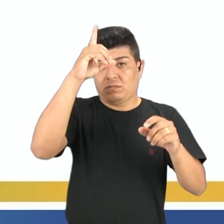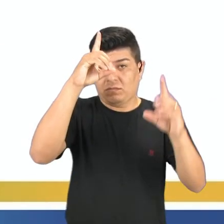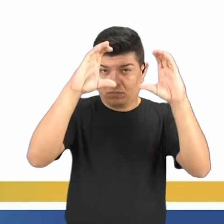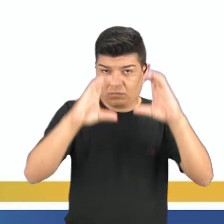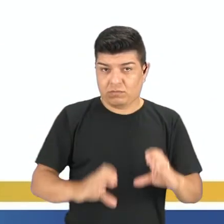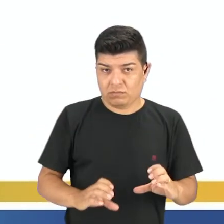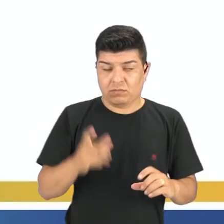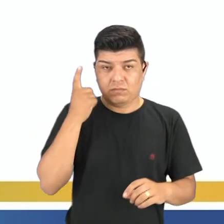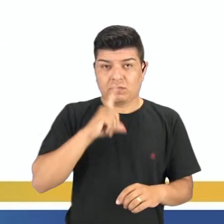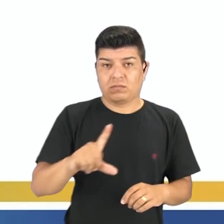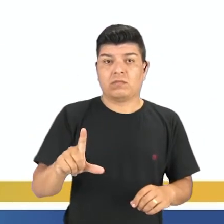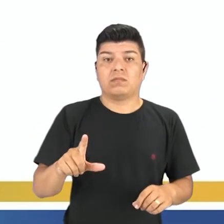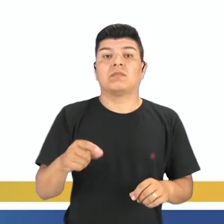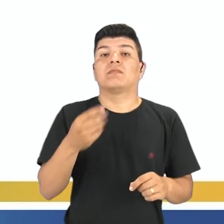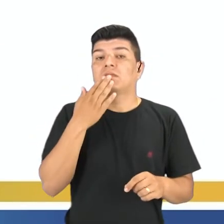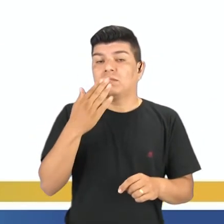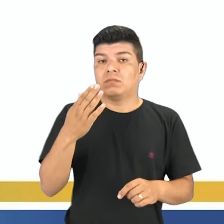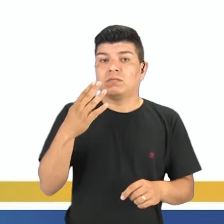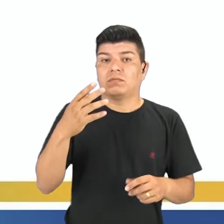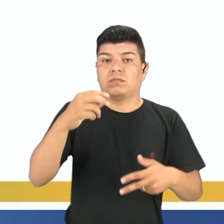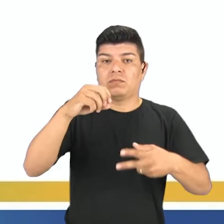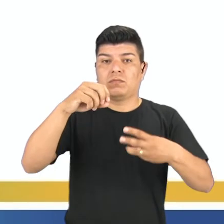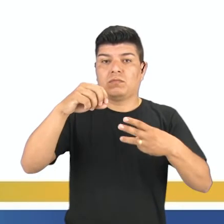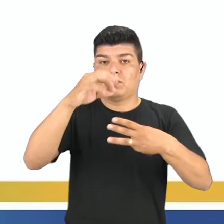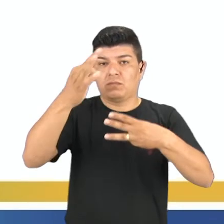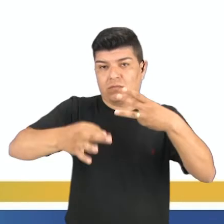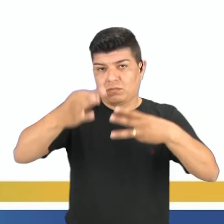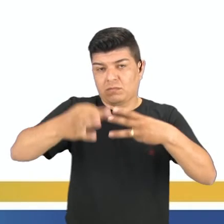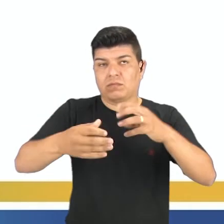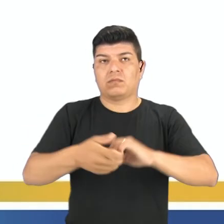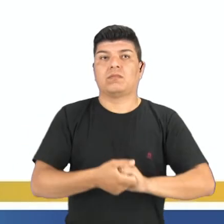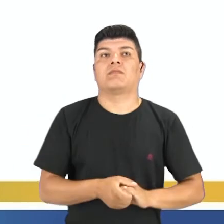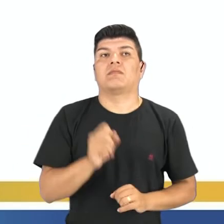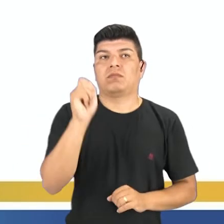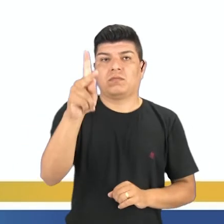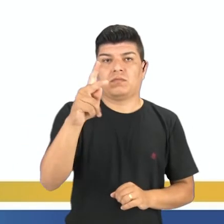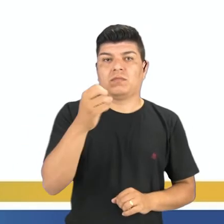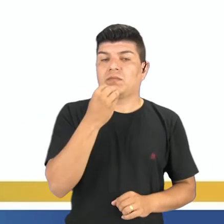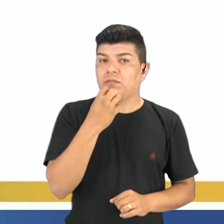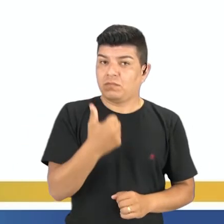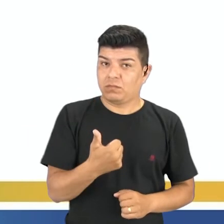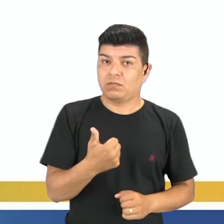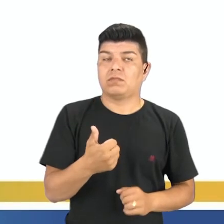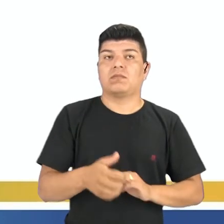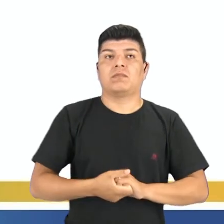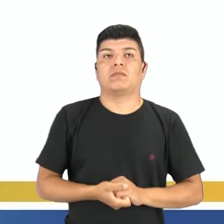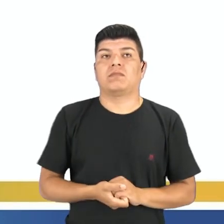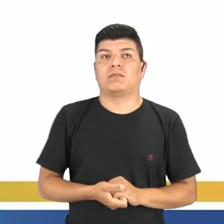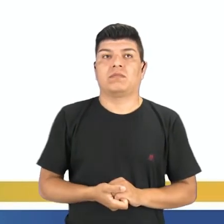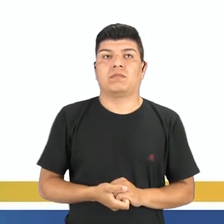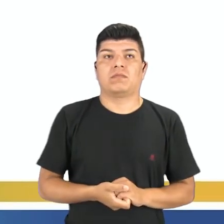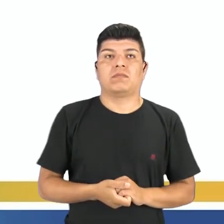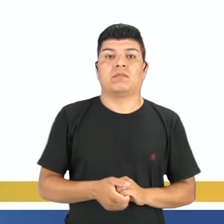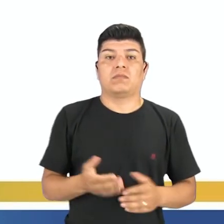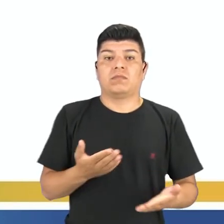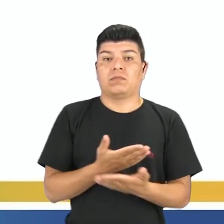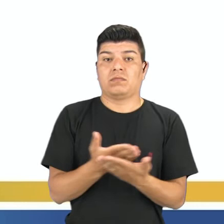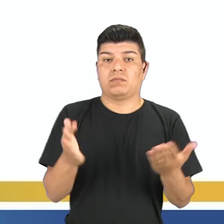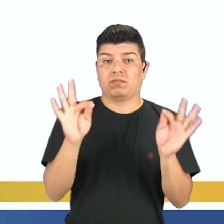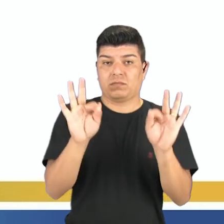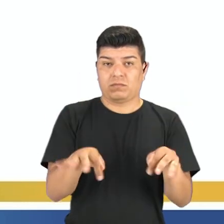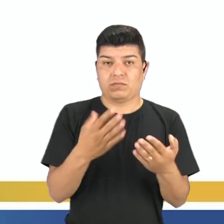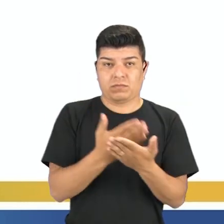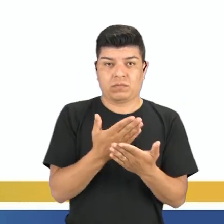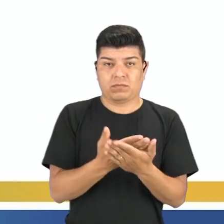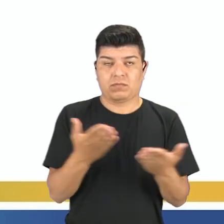e a capacidade de reivindicá-los dos poderes constituídos. Ok? Belezinha? Corrigiram aí? E aí, para terminar